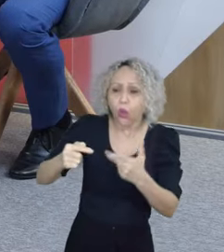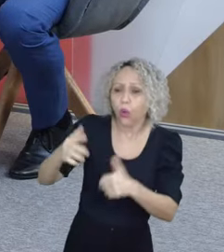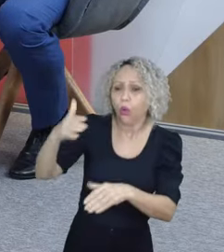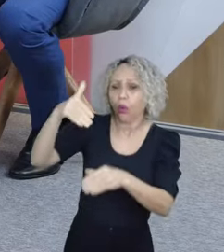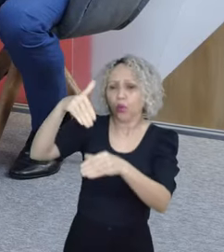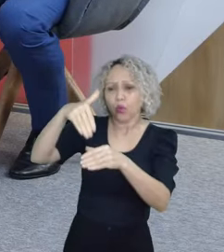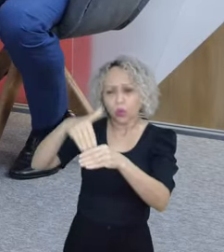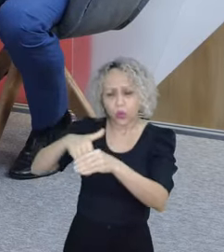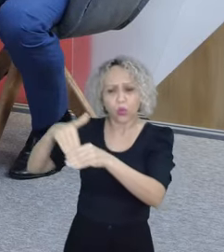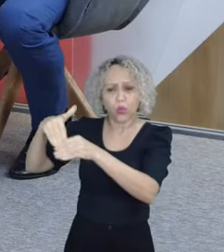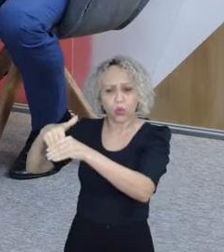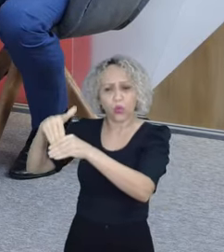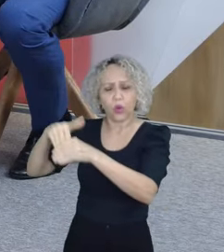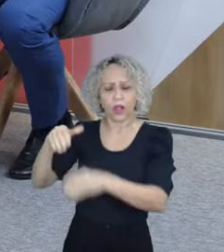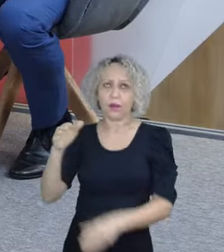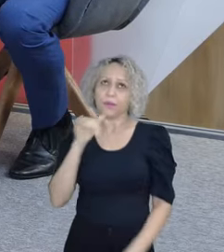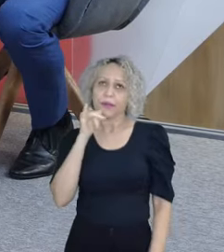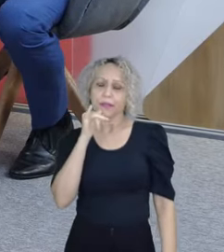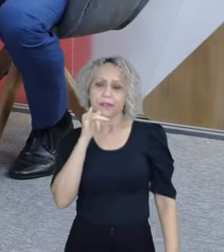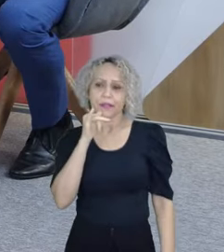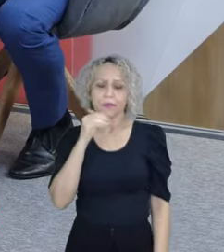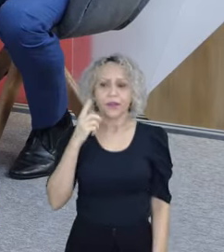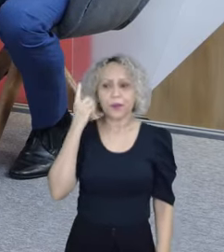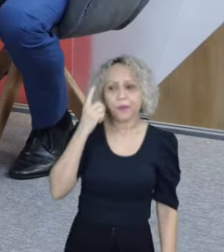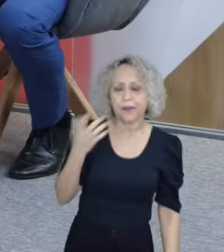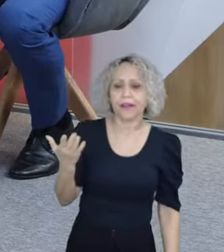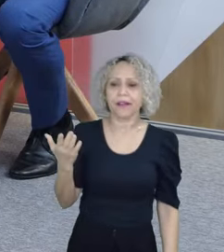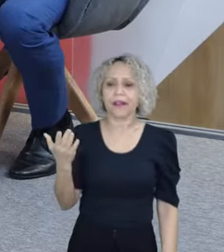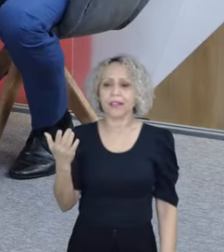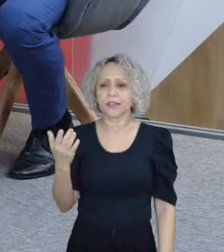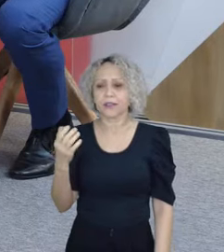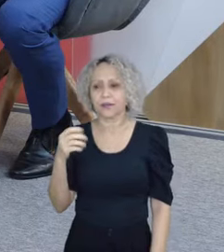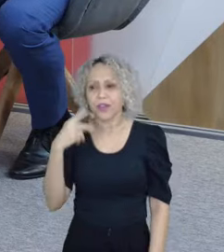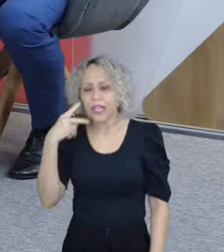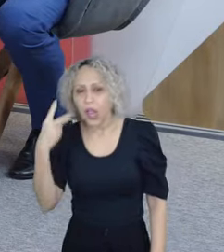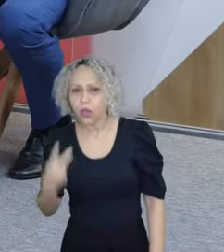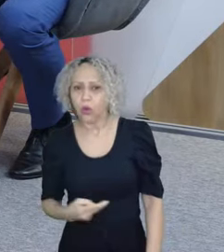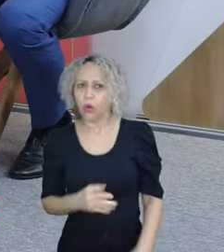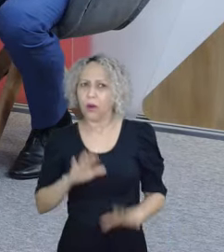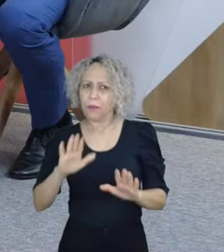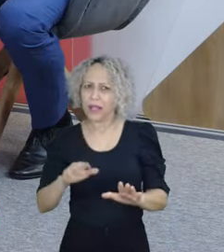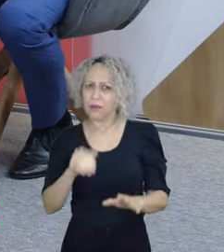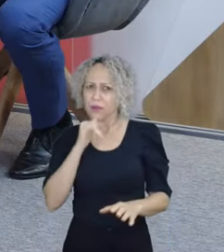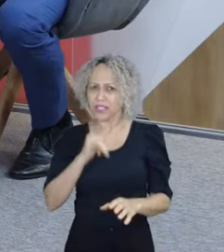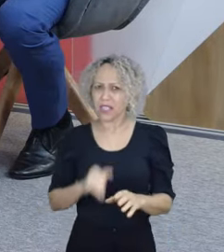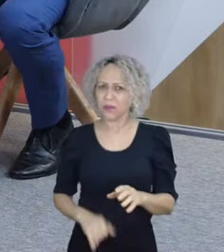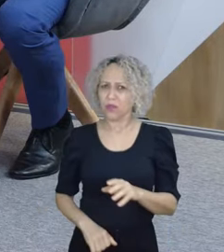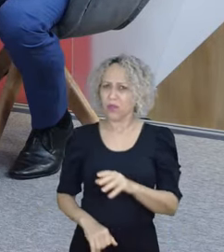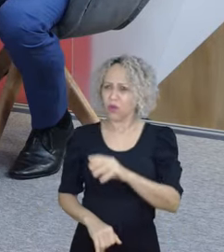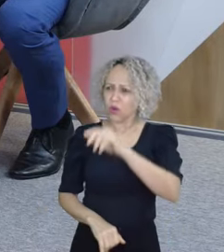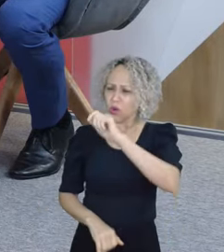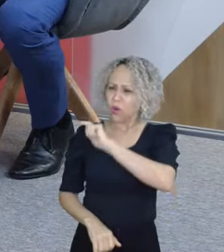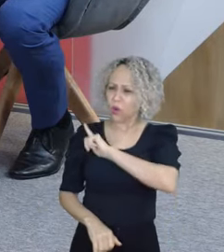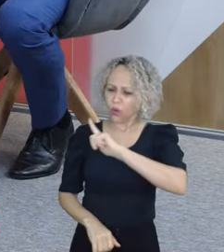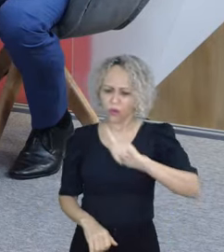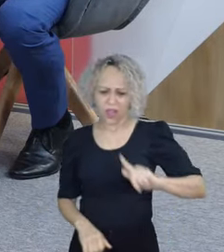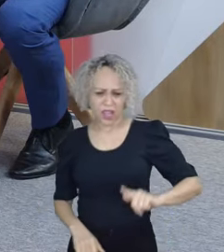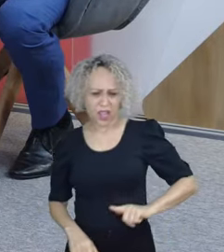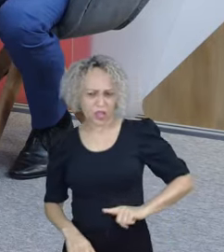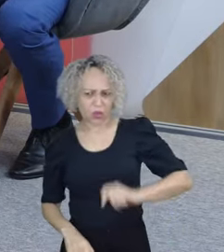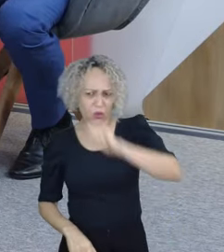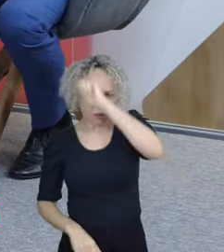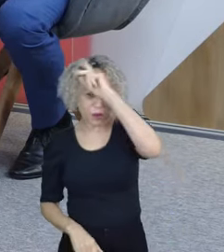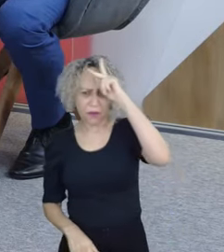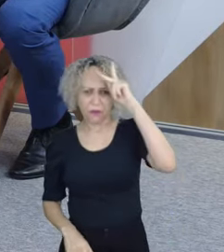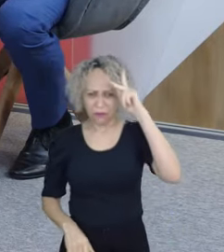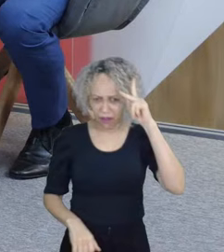mais absurdo ainda um governador trocar domicílio eleitoral, um prefeito trocar domicílio eleitoral no início do mandato. Do jeito que está hoje, meio solto, não está